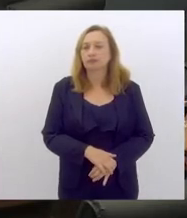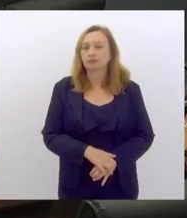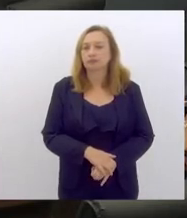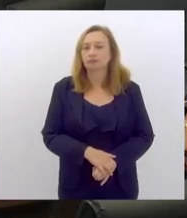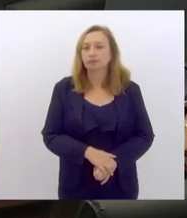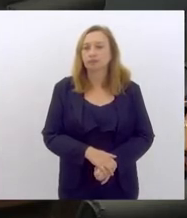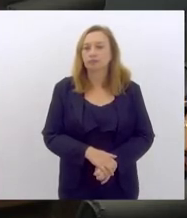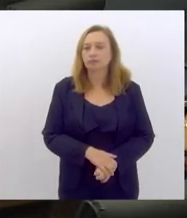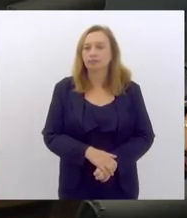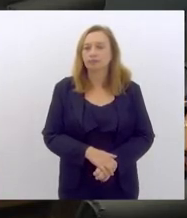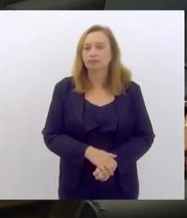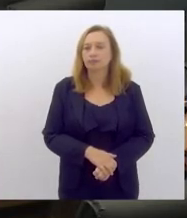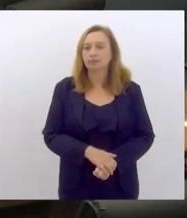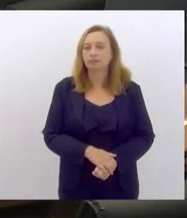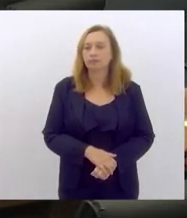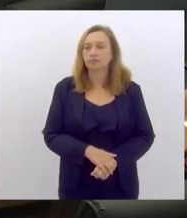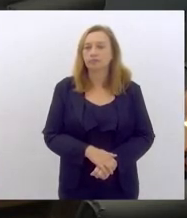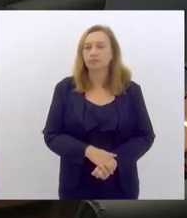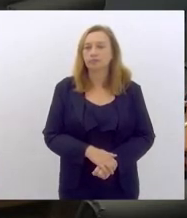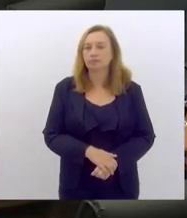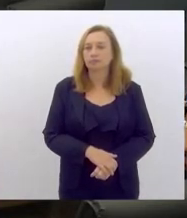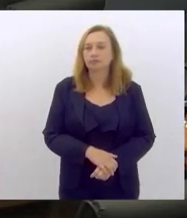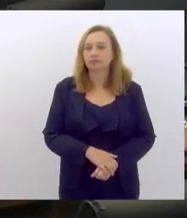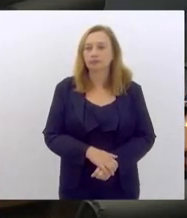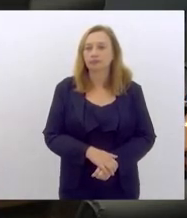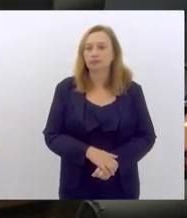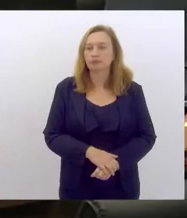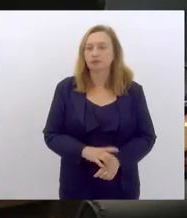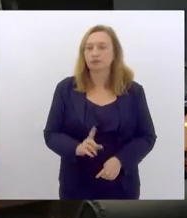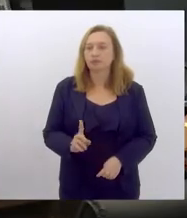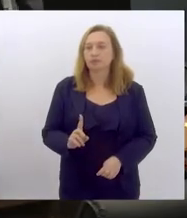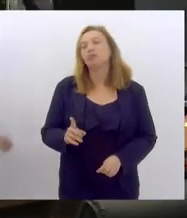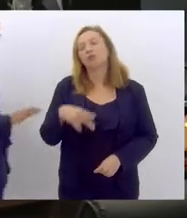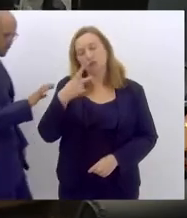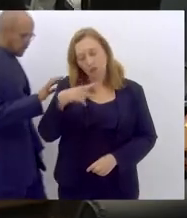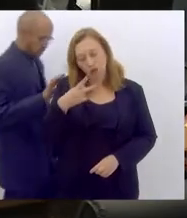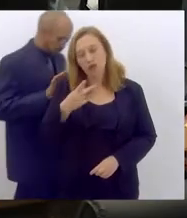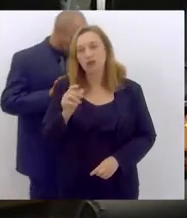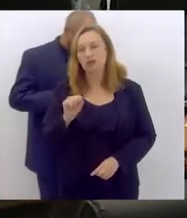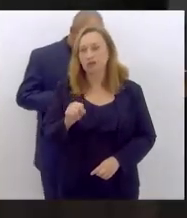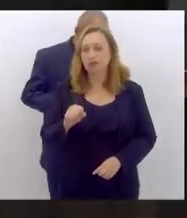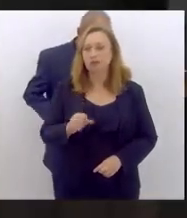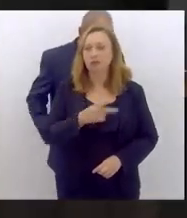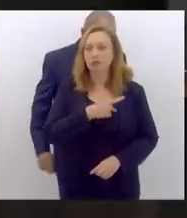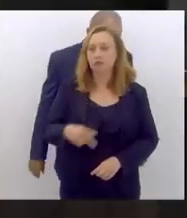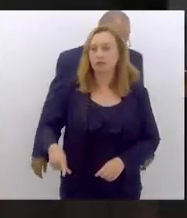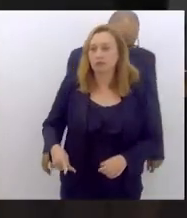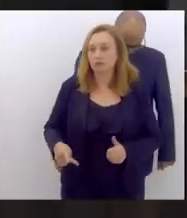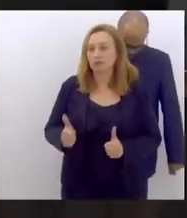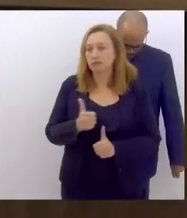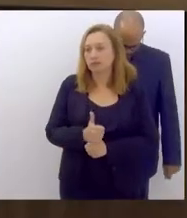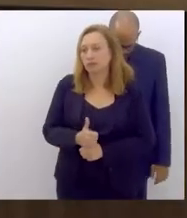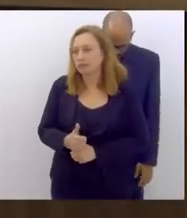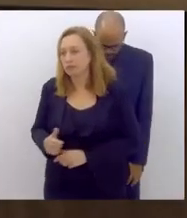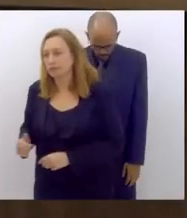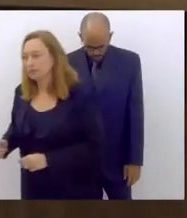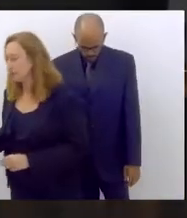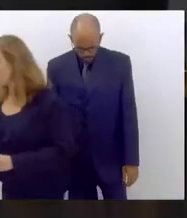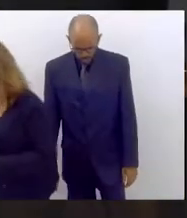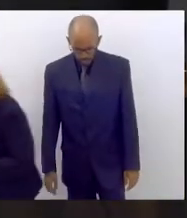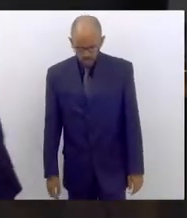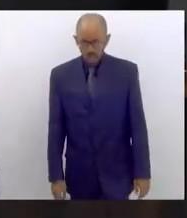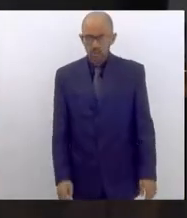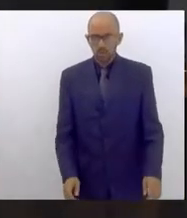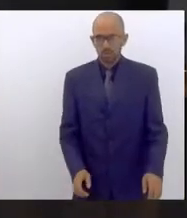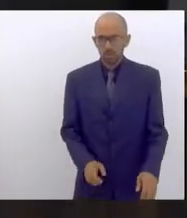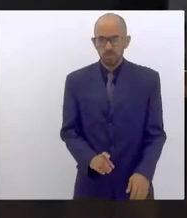A presidência... Eu tinha até me inscrito para discutir, mas antes, eu abro mão. Eu cantei. Discussão, não discussão. Não, ficou para o final. Mas eu abro mão, não é questão. Não, mas... Então